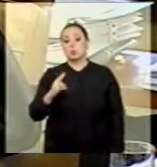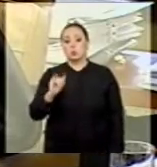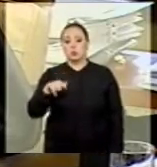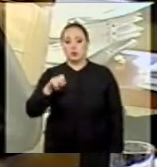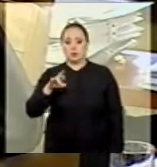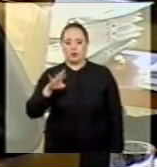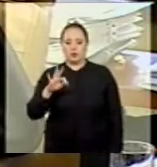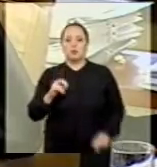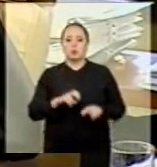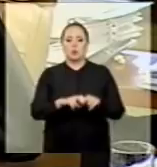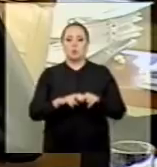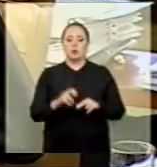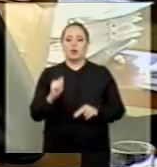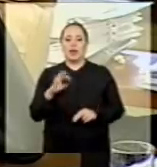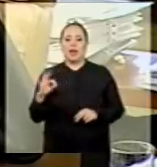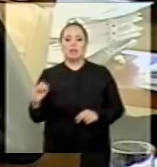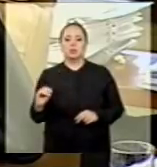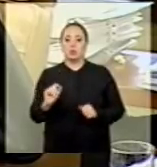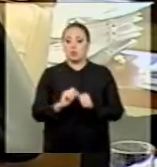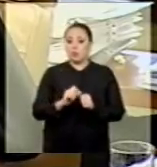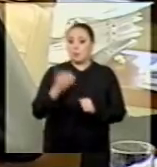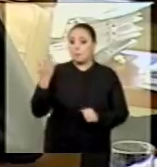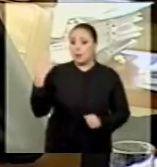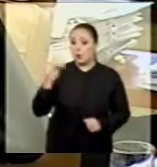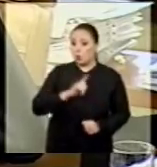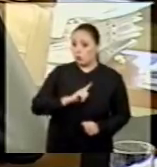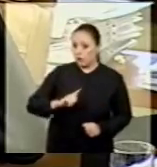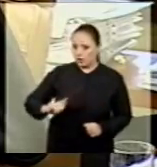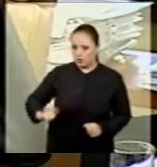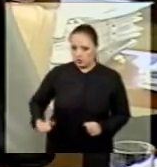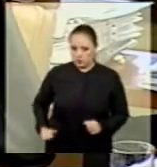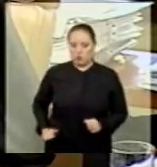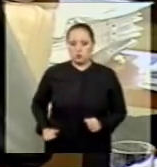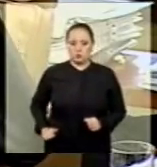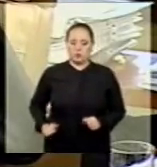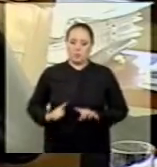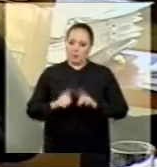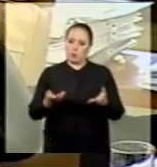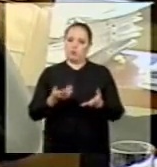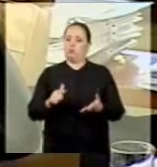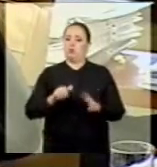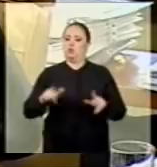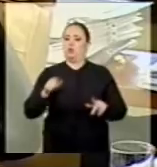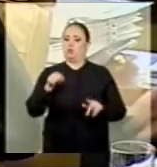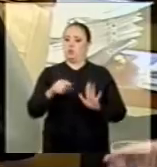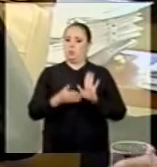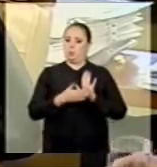de ato praticado enquanto governador ou não, porque hoje não há essa diferenciação que Vossa Excelência propõe,